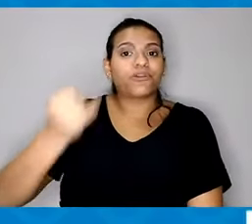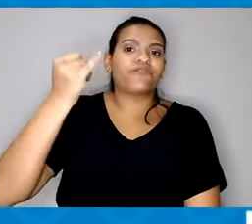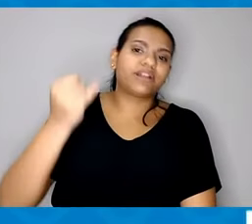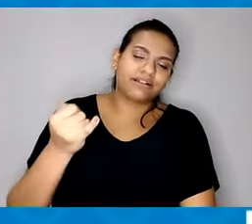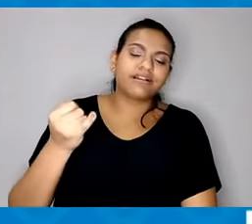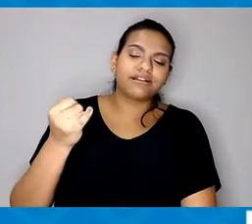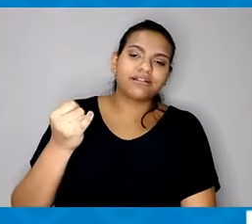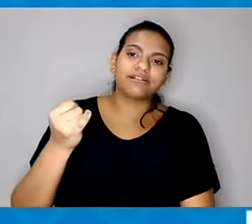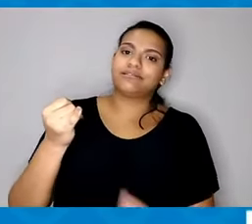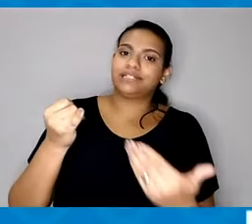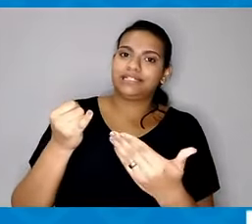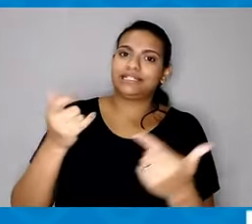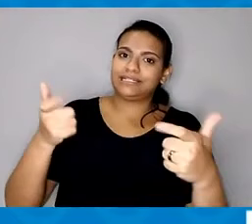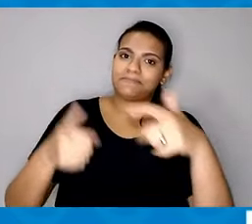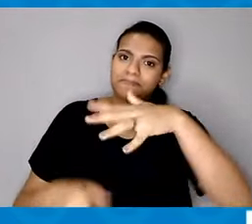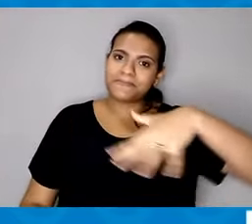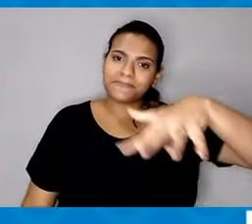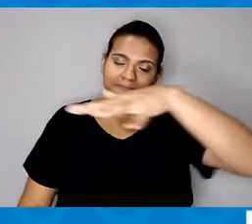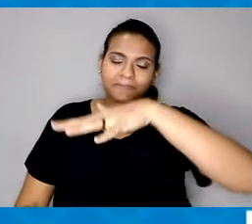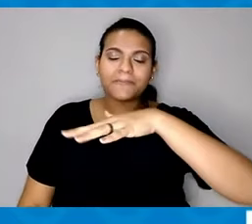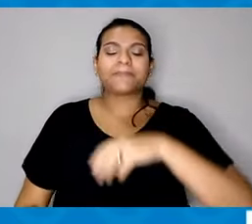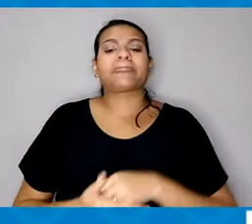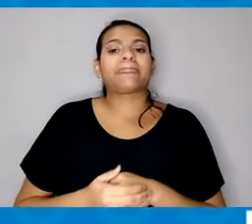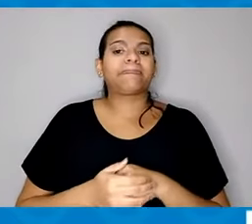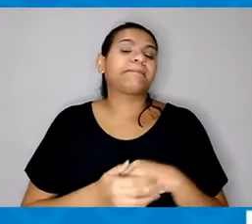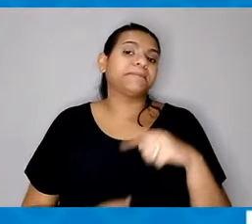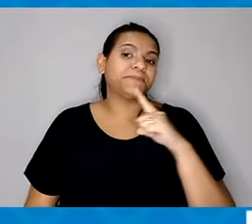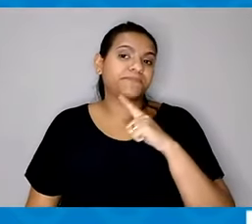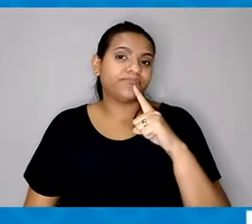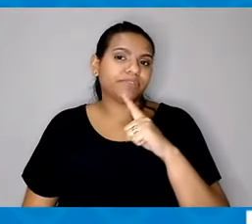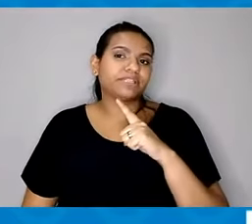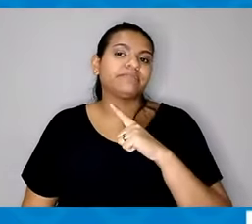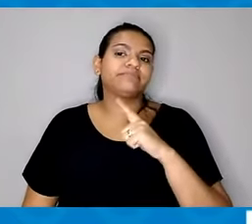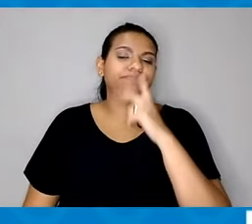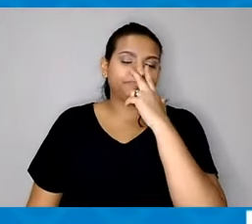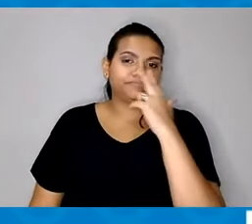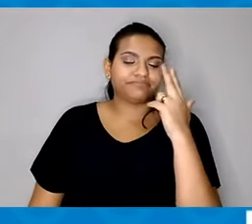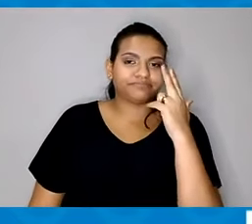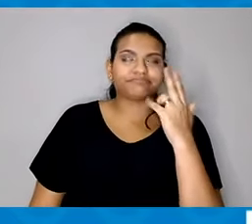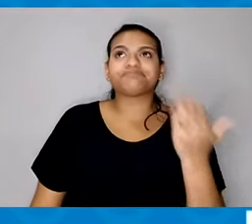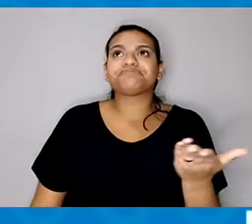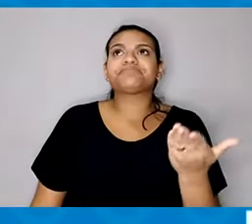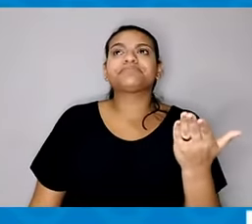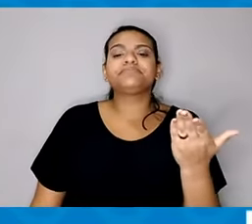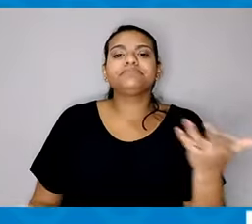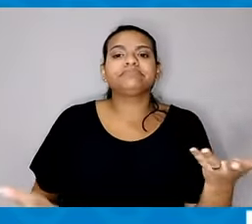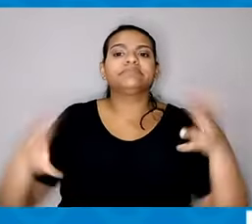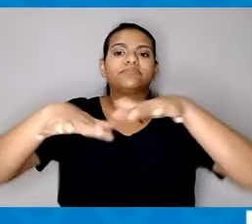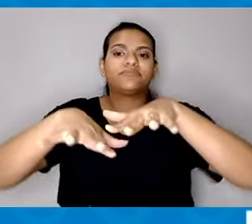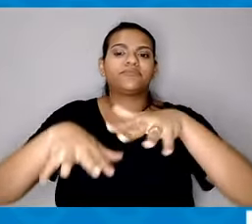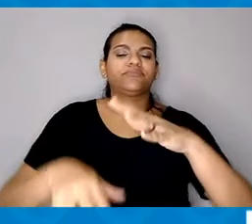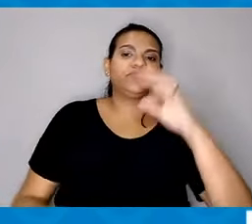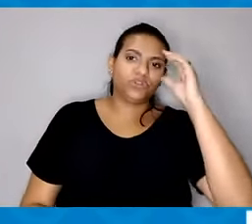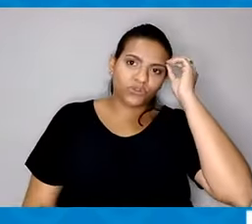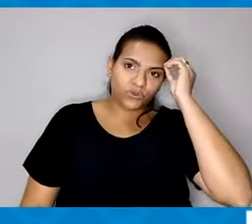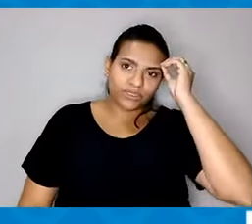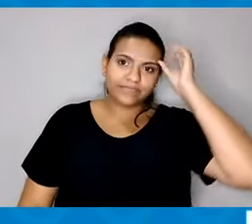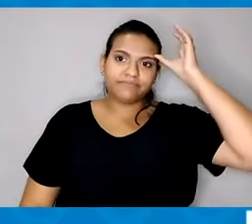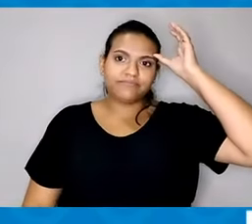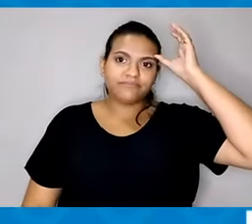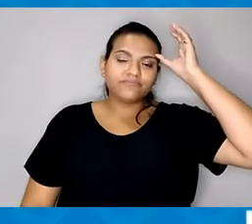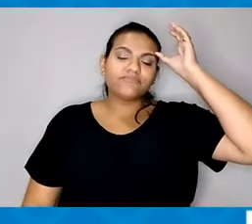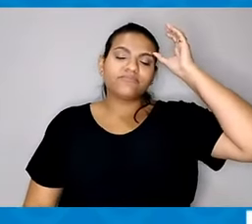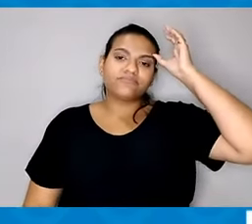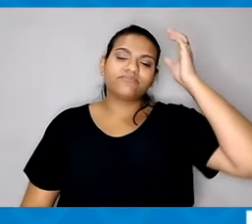utilize desses espaços. Né, que se faça realmente essa integração de conhecimentos e também possam